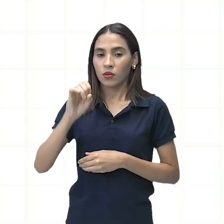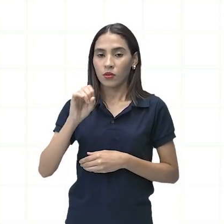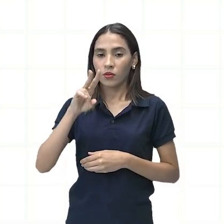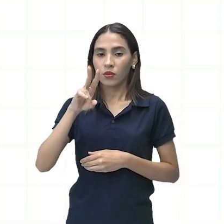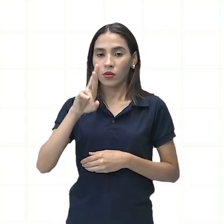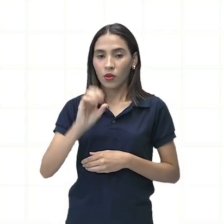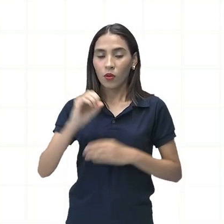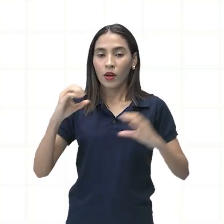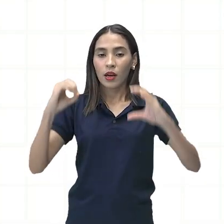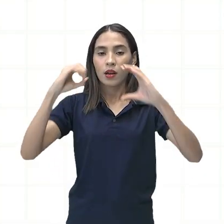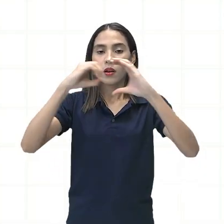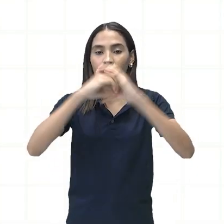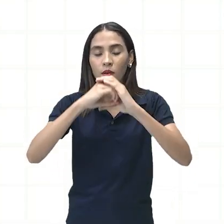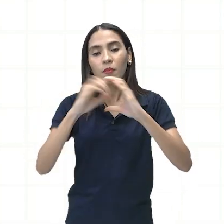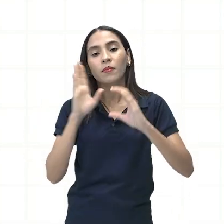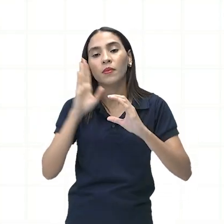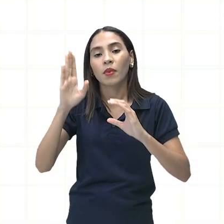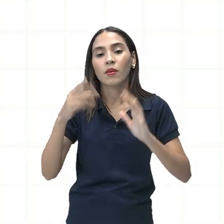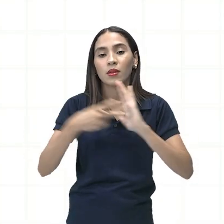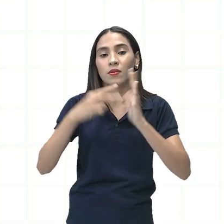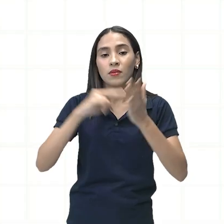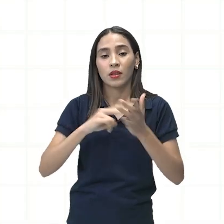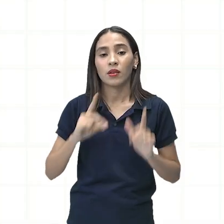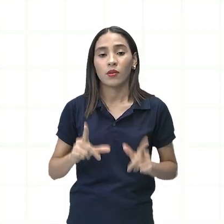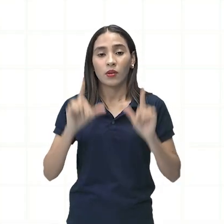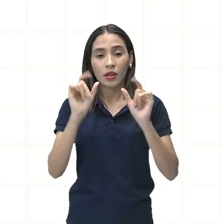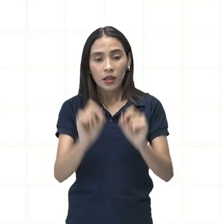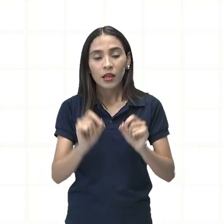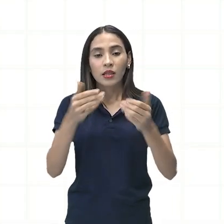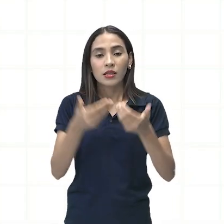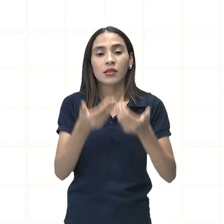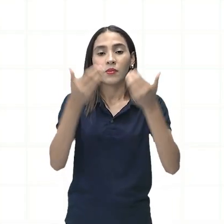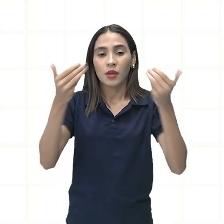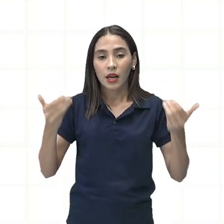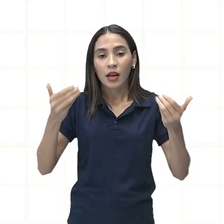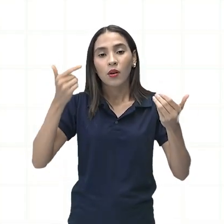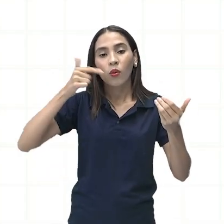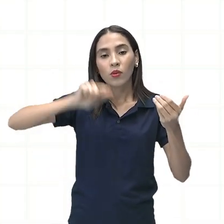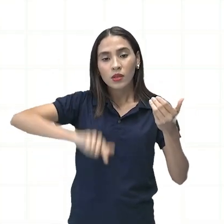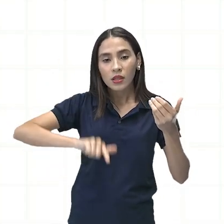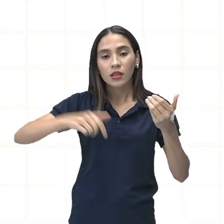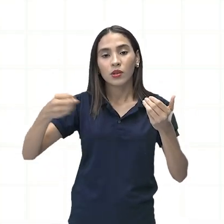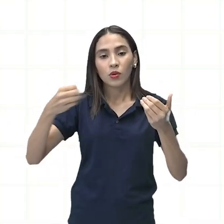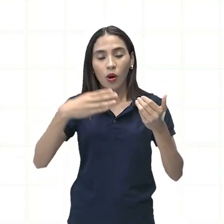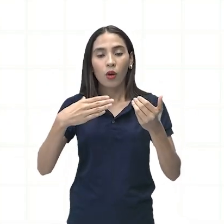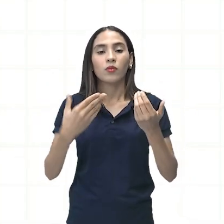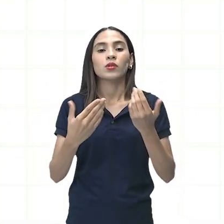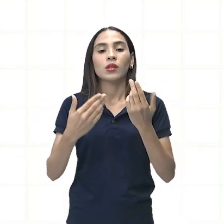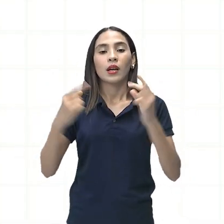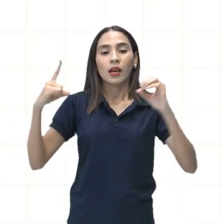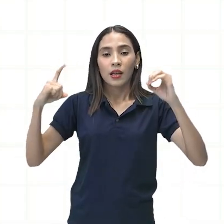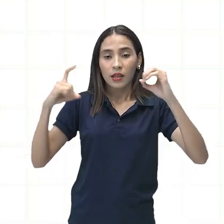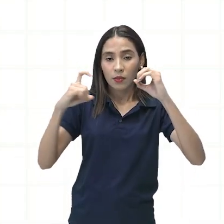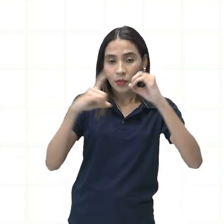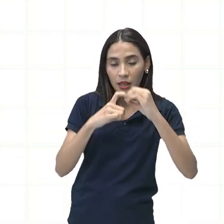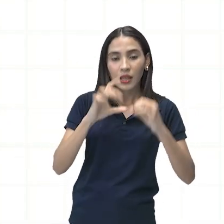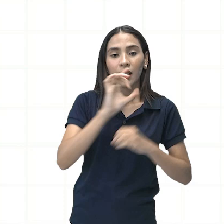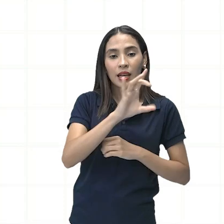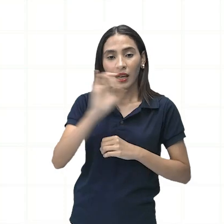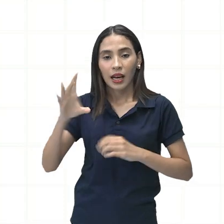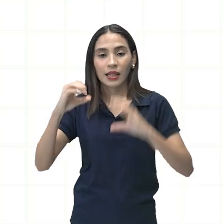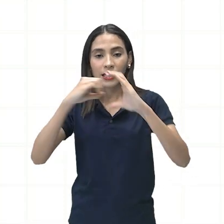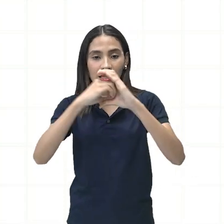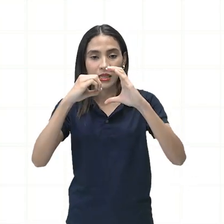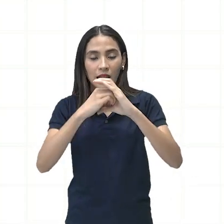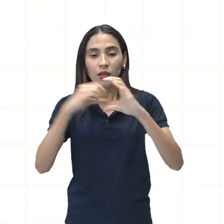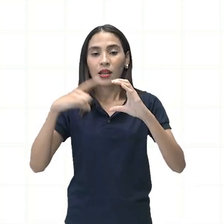maneira aleatória. Isso significa que, ao se separarem para formar os novos gametas, cada célula recebe uma